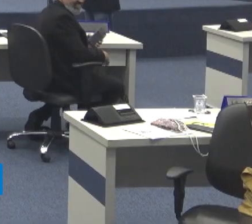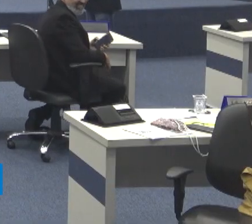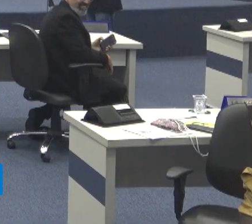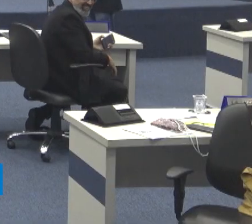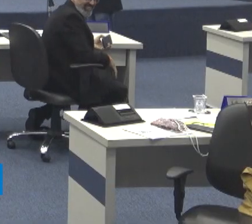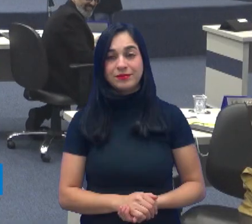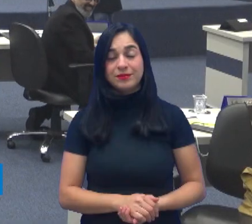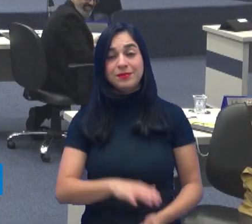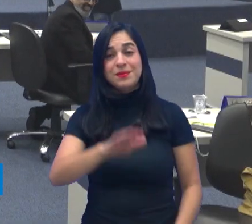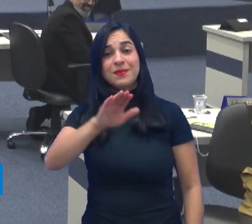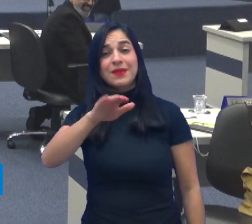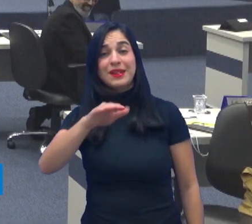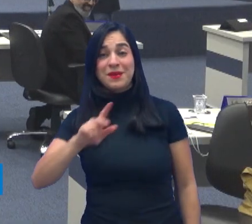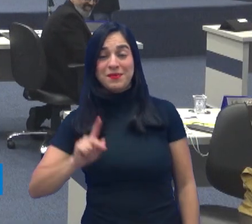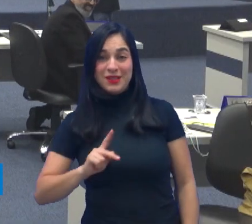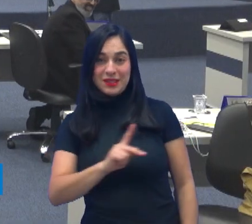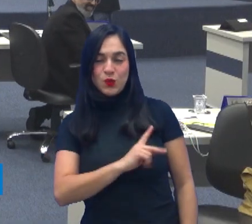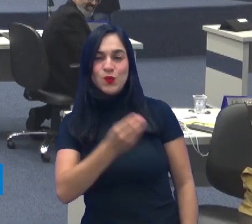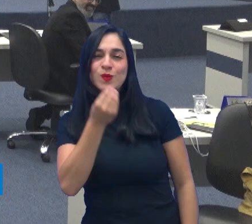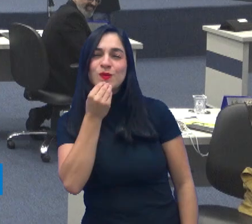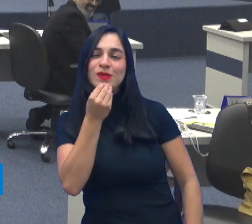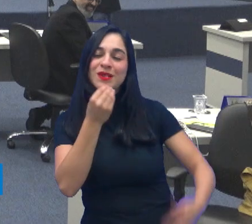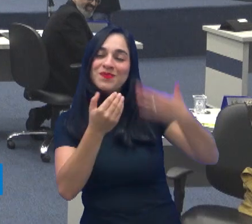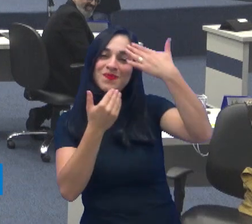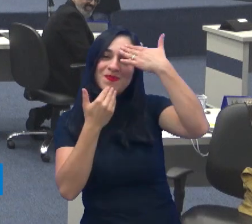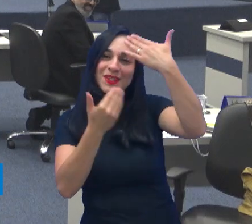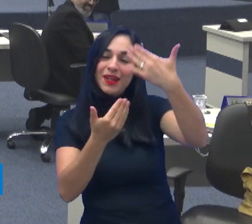Presidente, obrigado pela oportunidade. Agradecer também